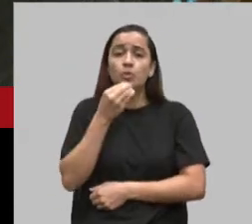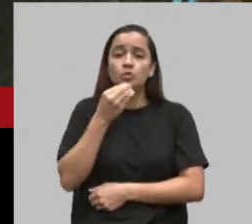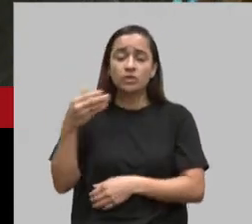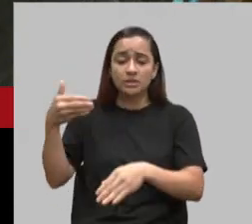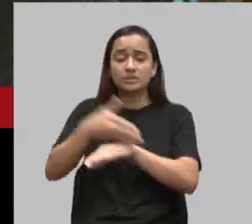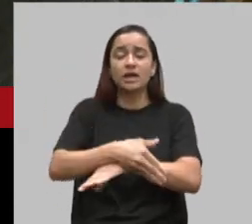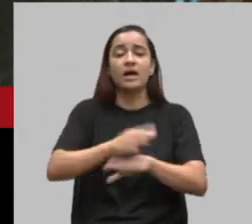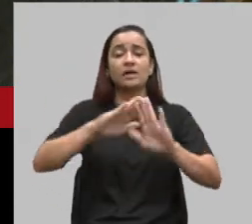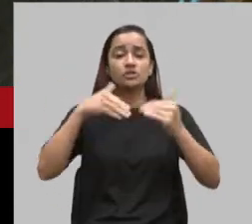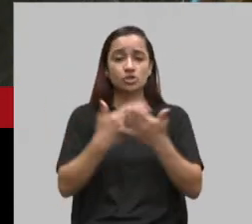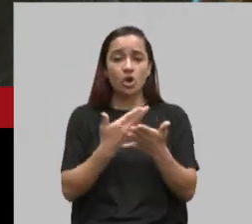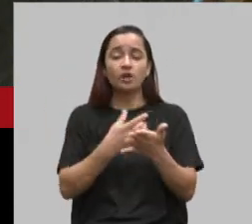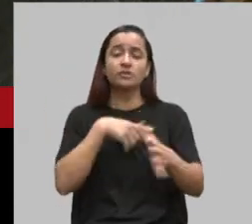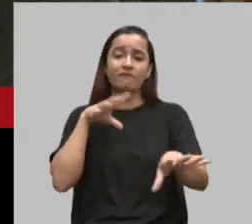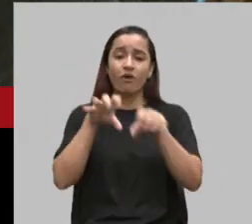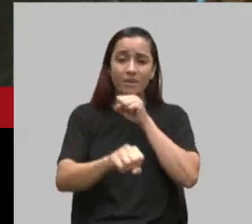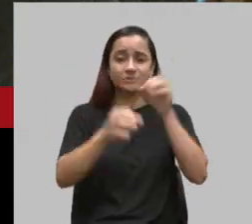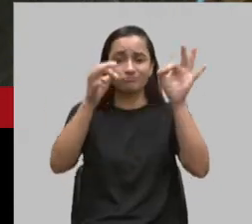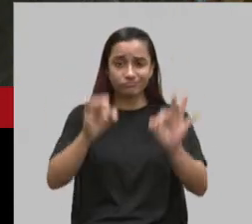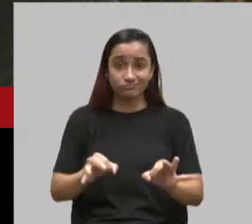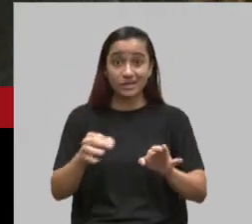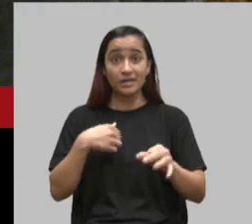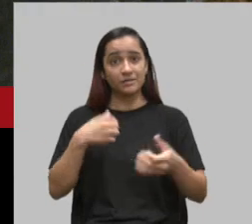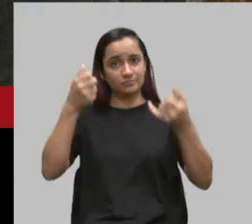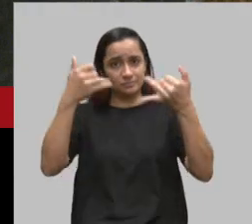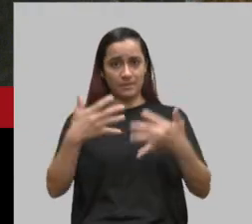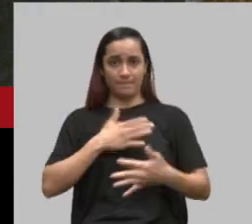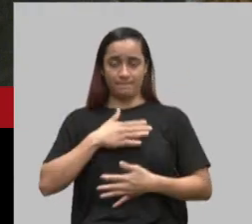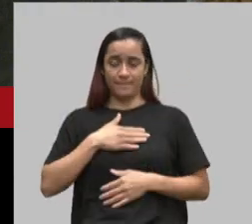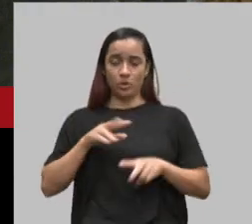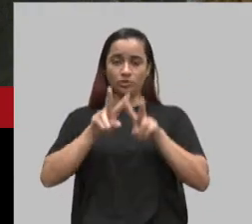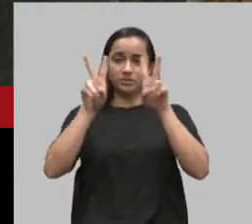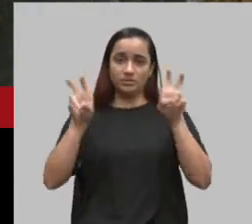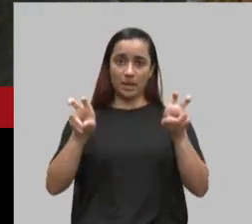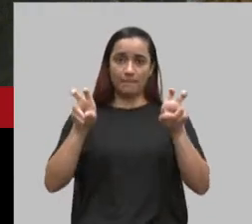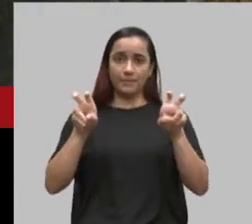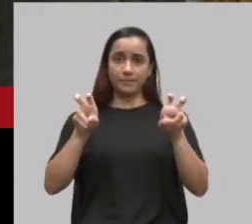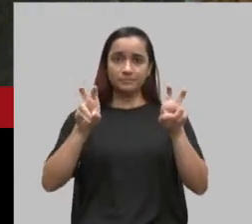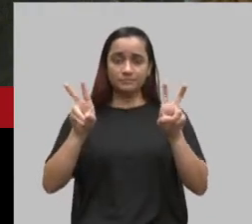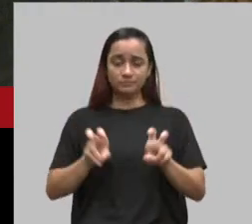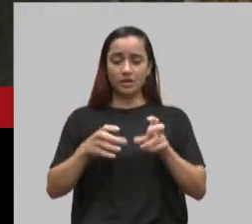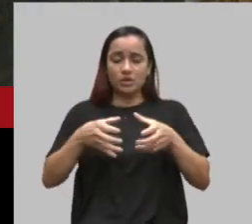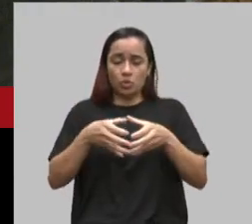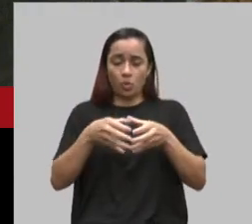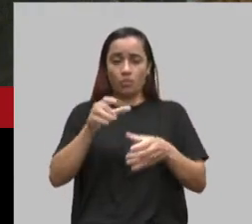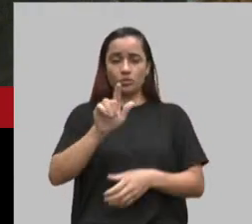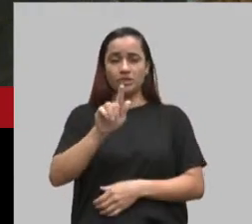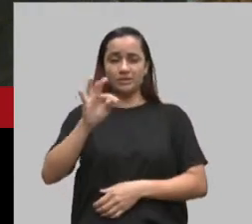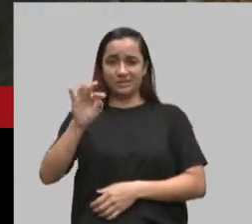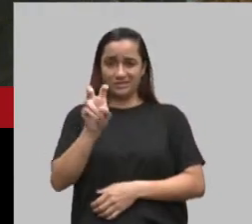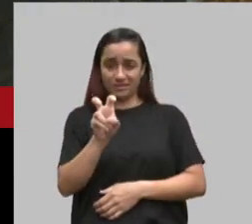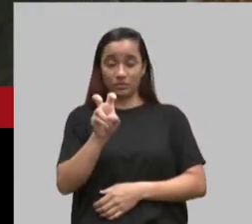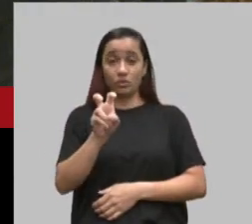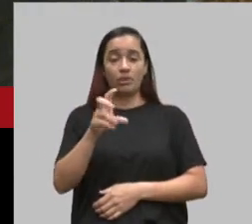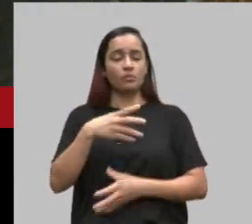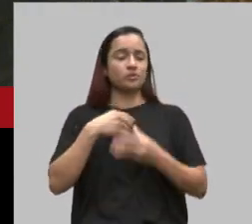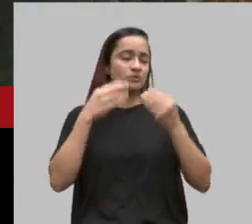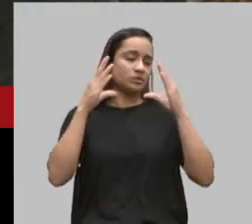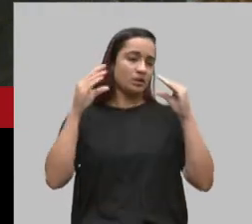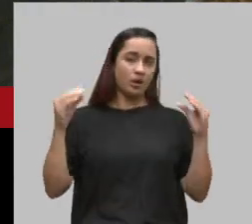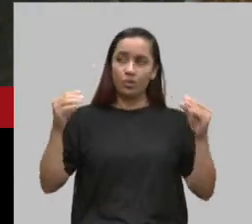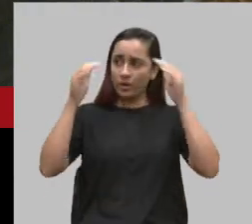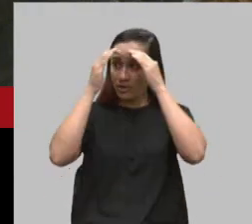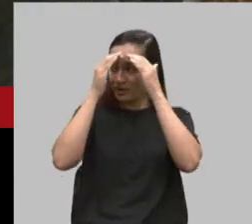adequada eu gostaria de dizer que o meu subtema eh o meu GT5 foi muito tranquilo respeitoso com debates e